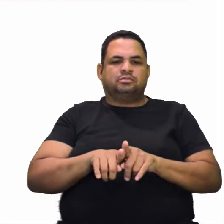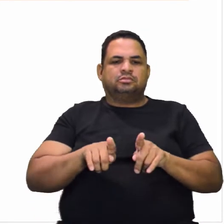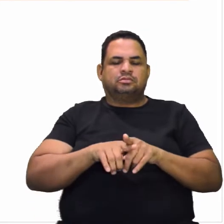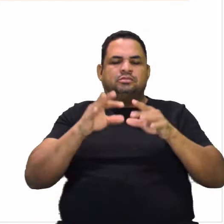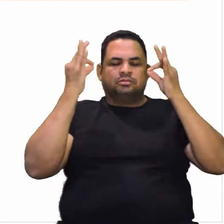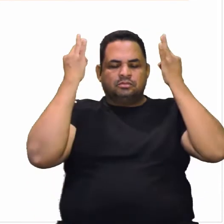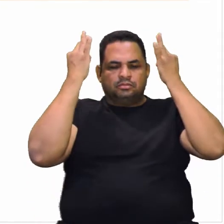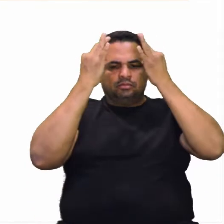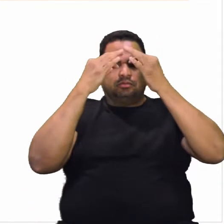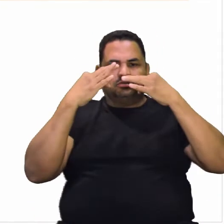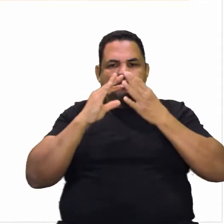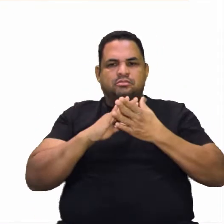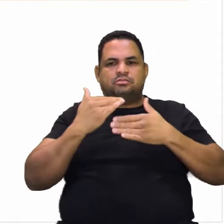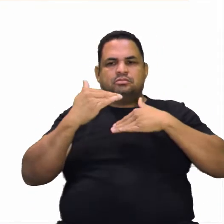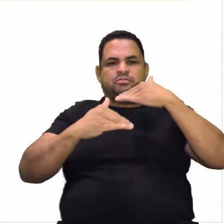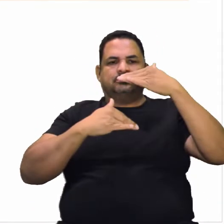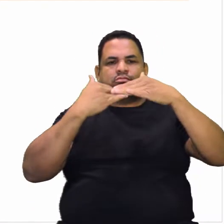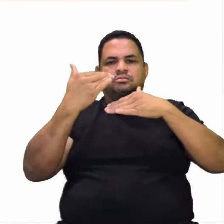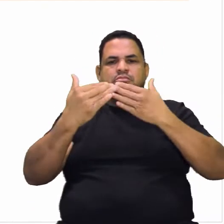uma rica